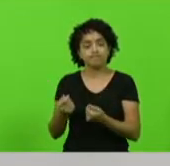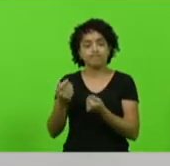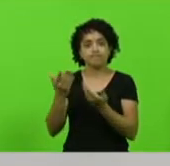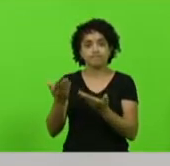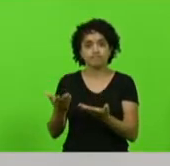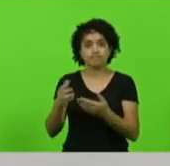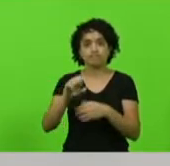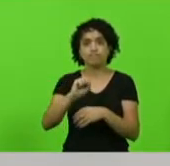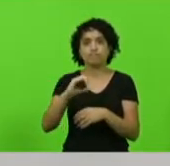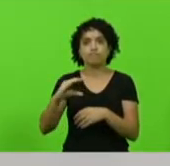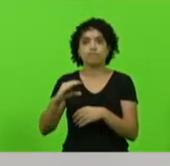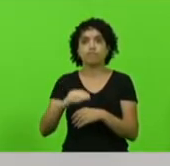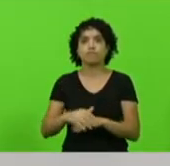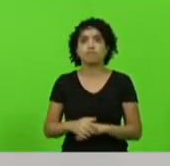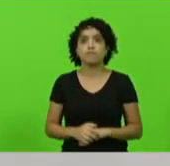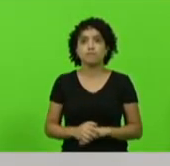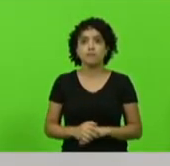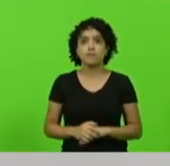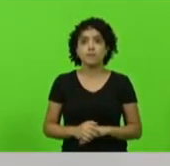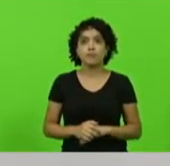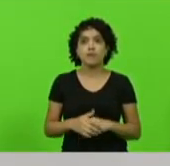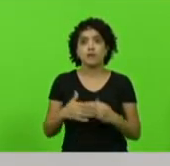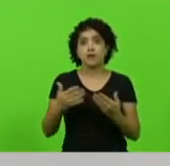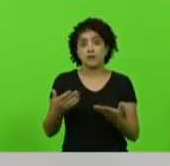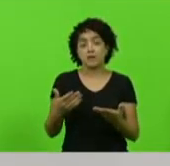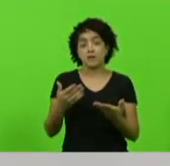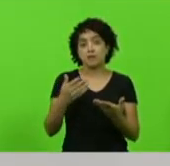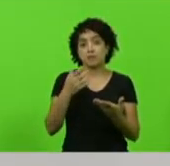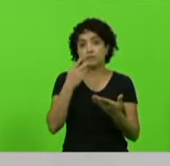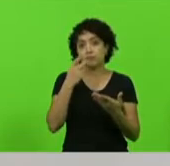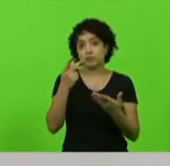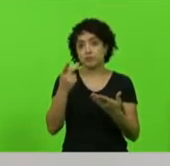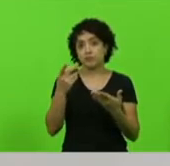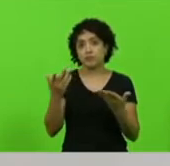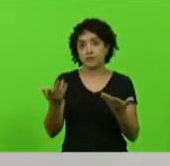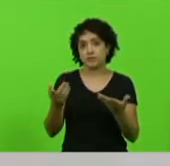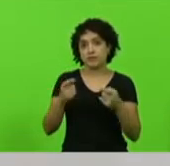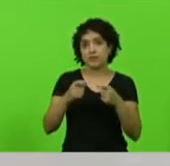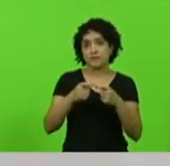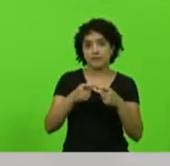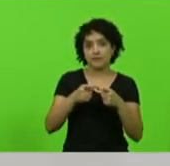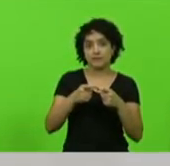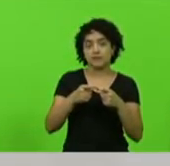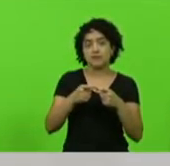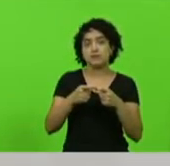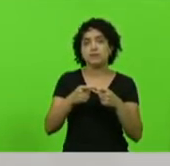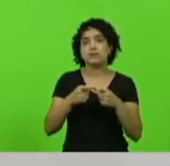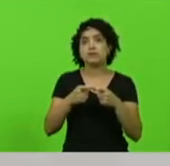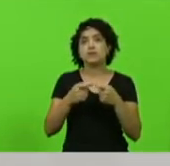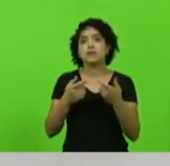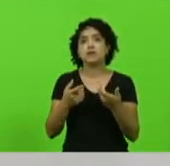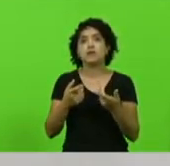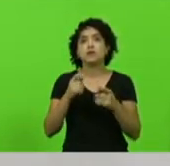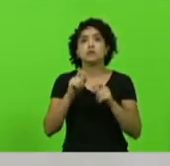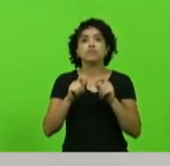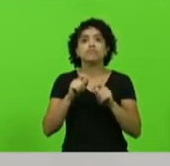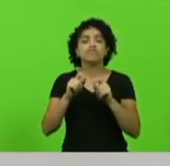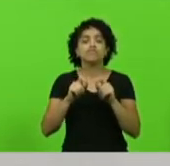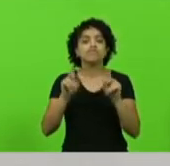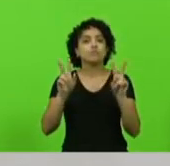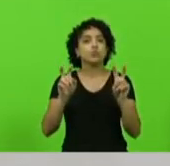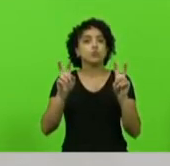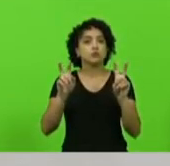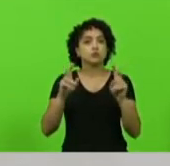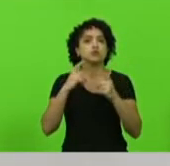Santa Catarina. Por falar em medicina, eu tenho a comentar um assunto que me